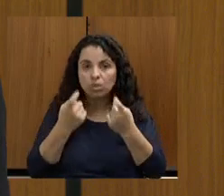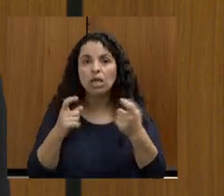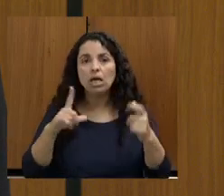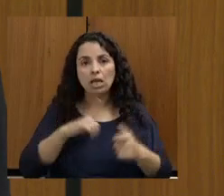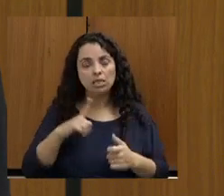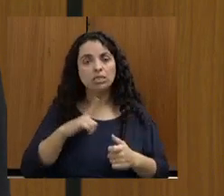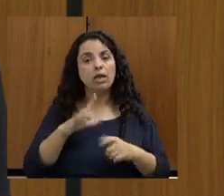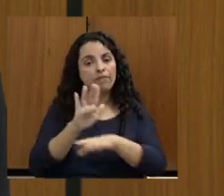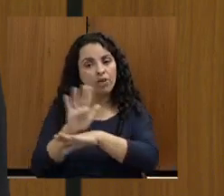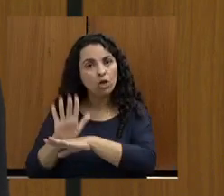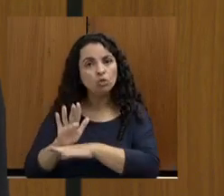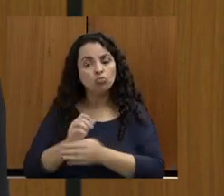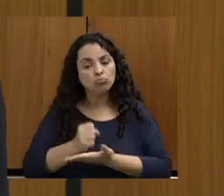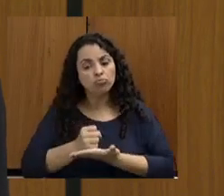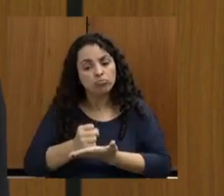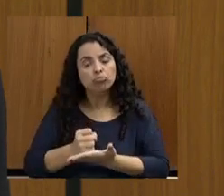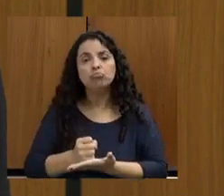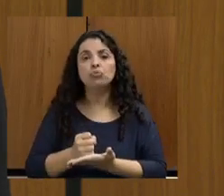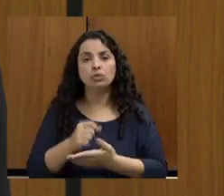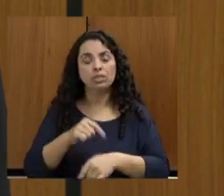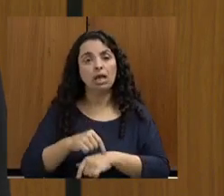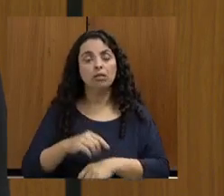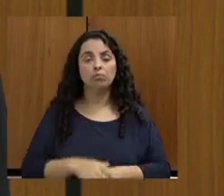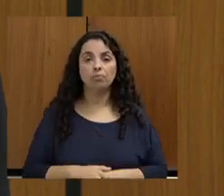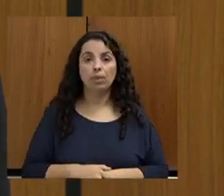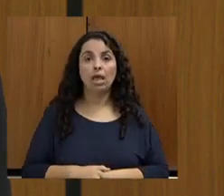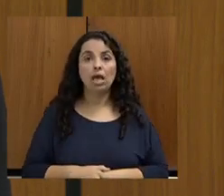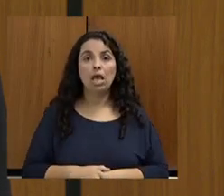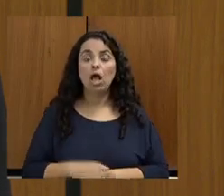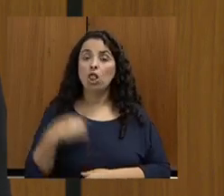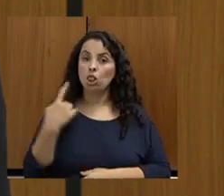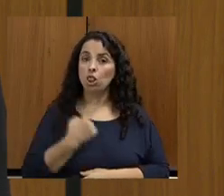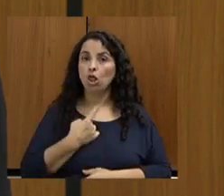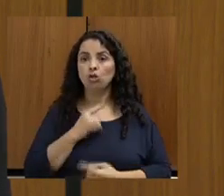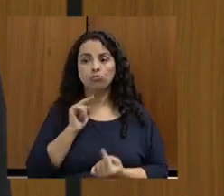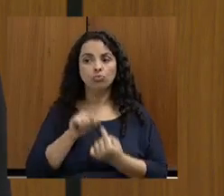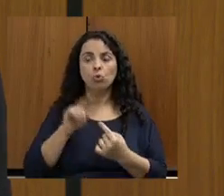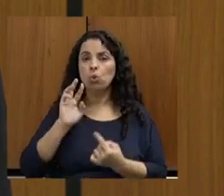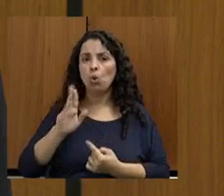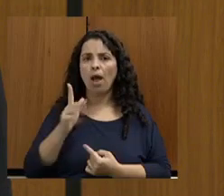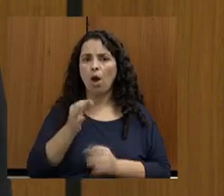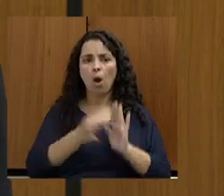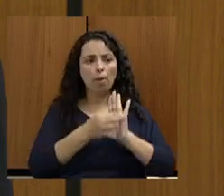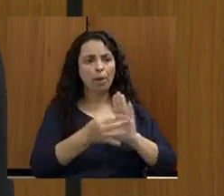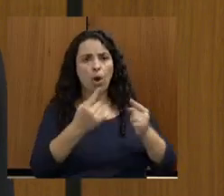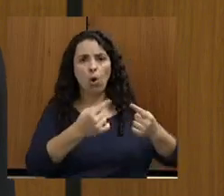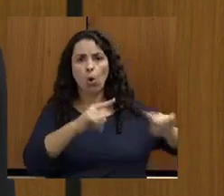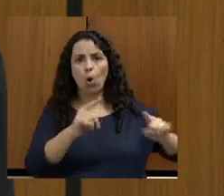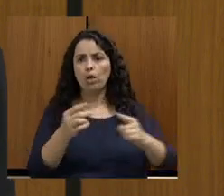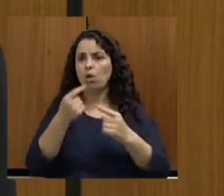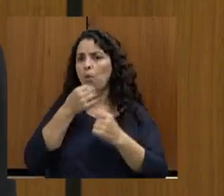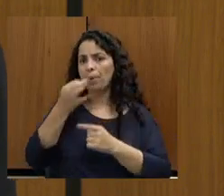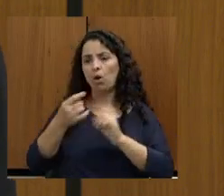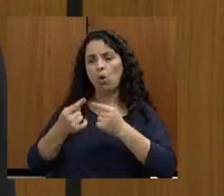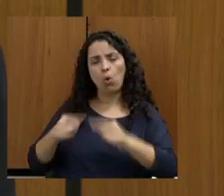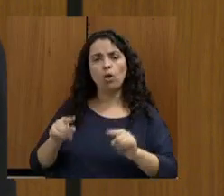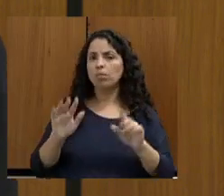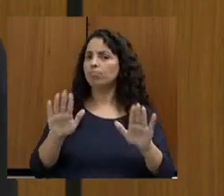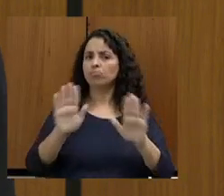criticar ninguém e tirar a verdade do que está sendo dito por ninguém.